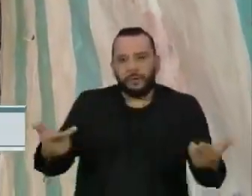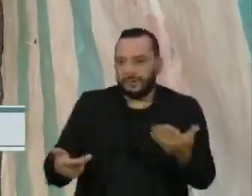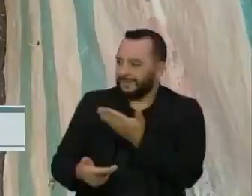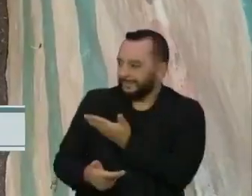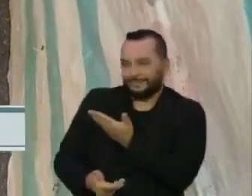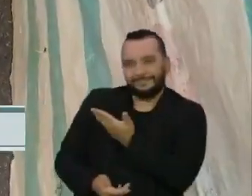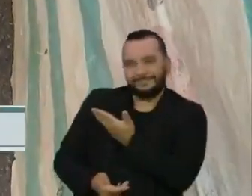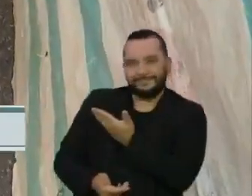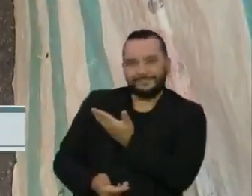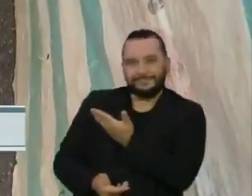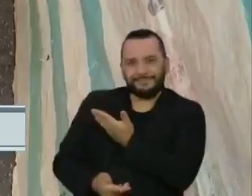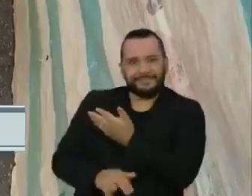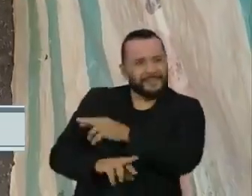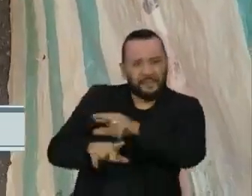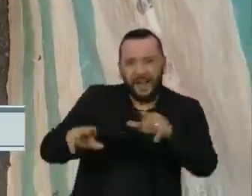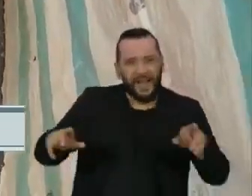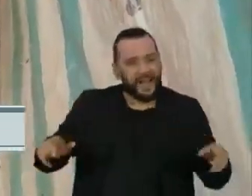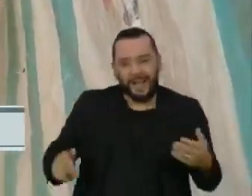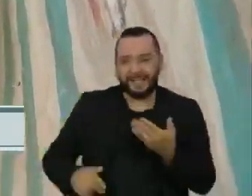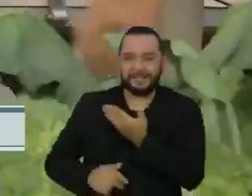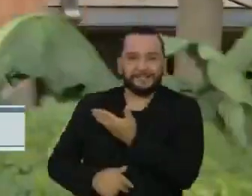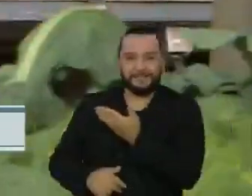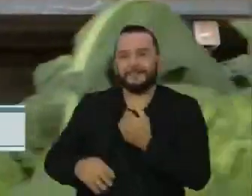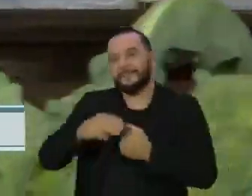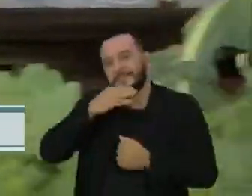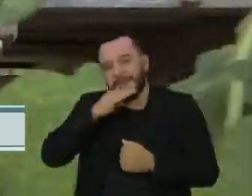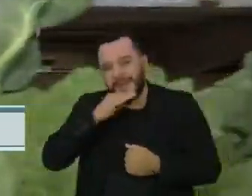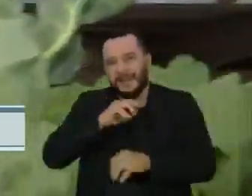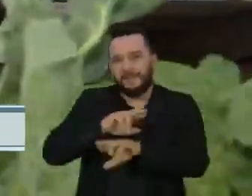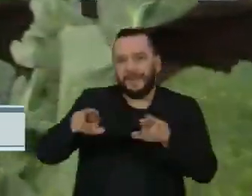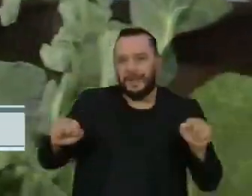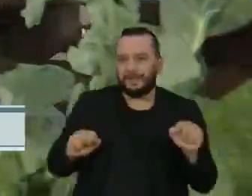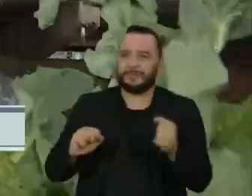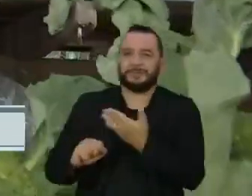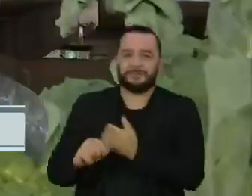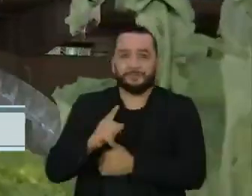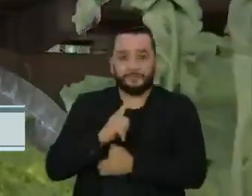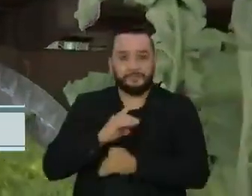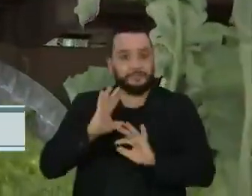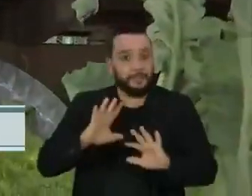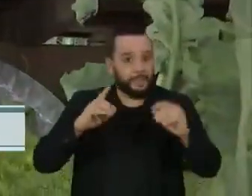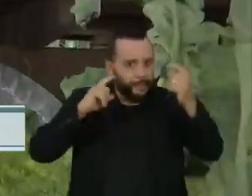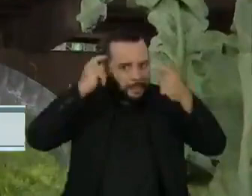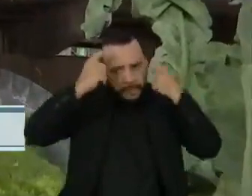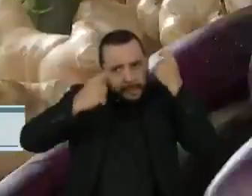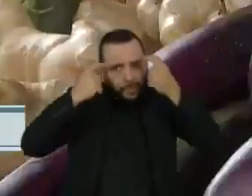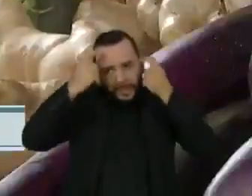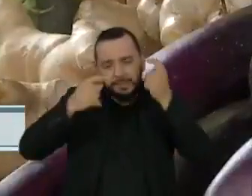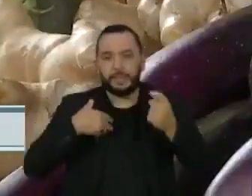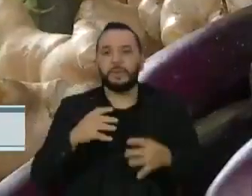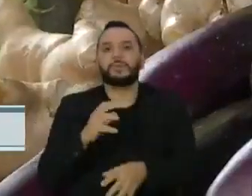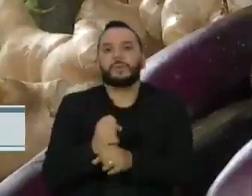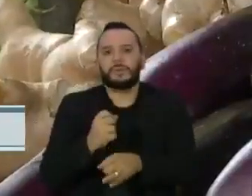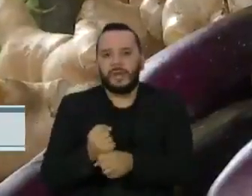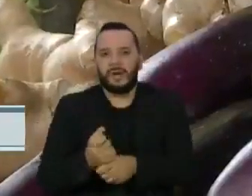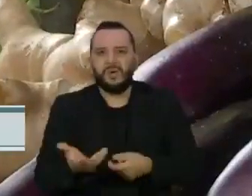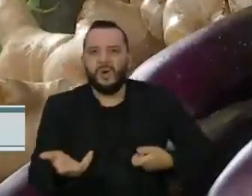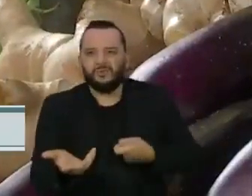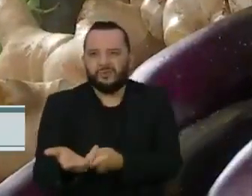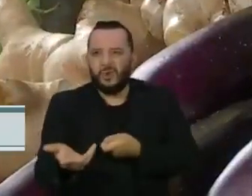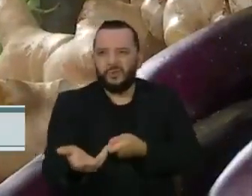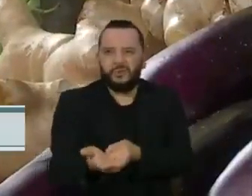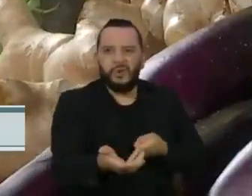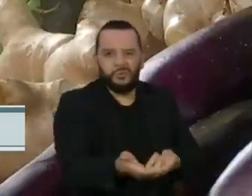laranja, banana, manga, maracujá. Mas carrega junto a preocupação com a quantidade de